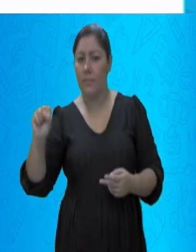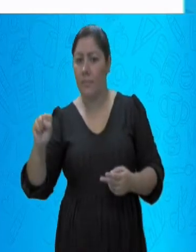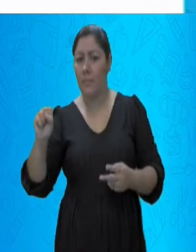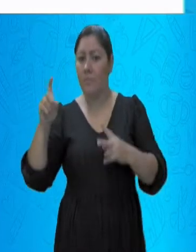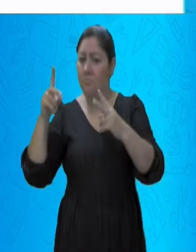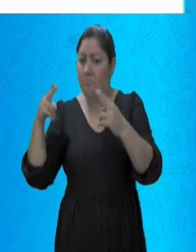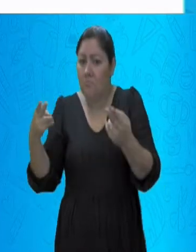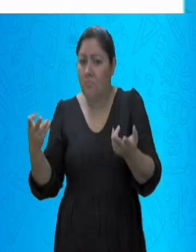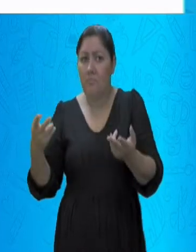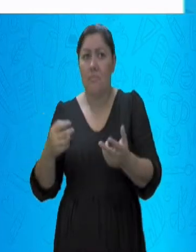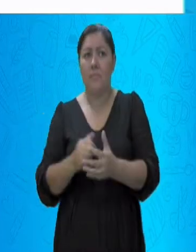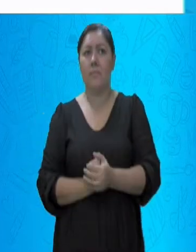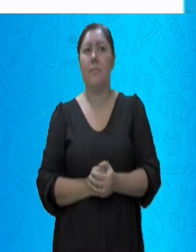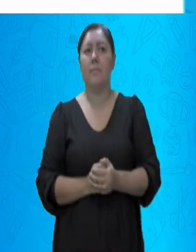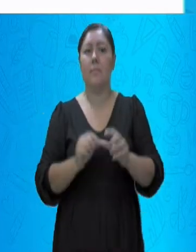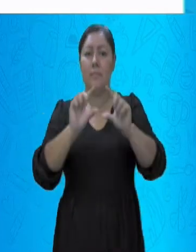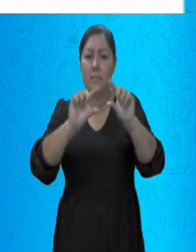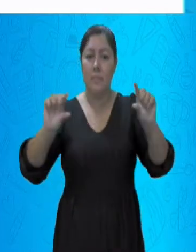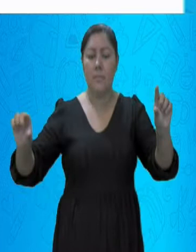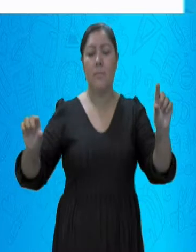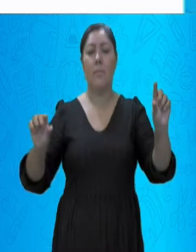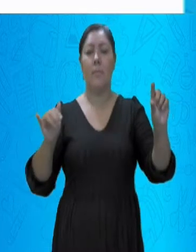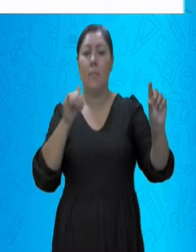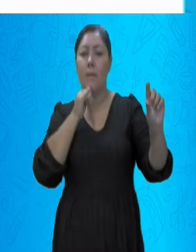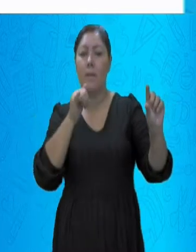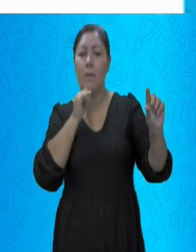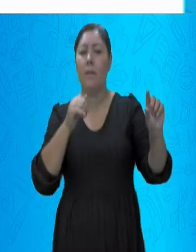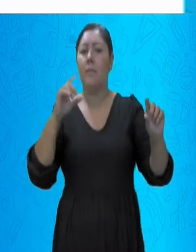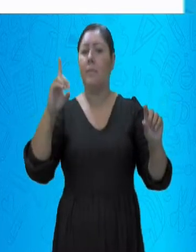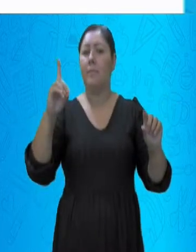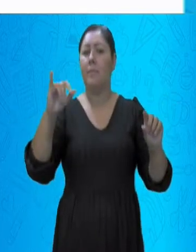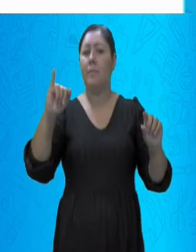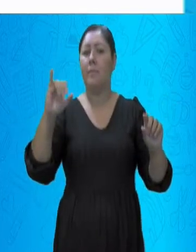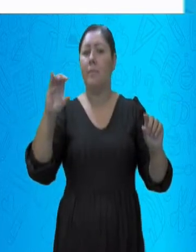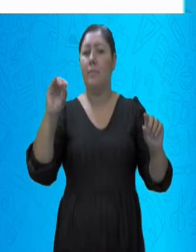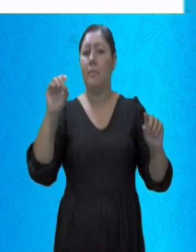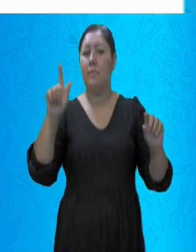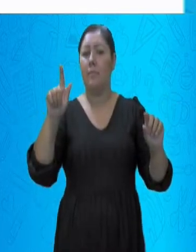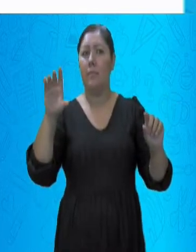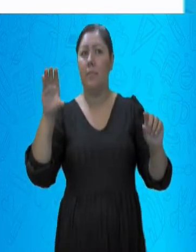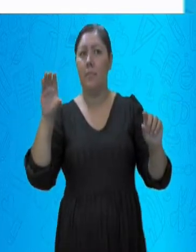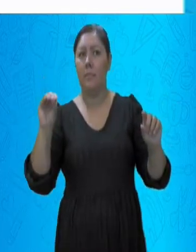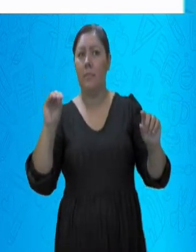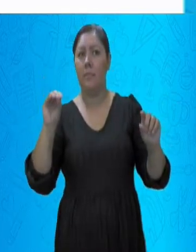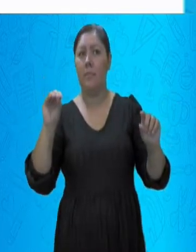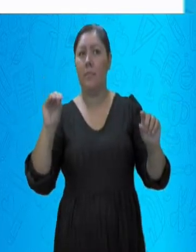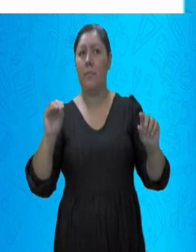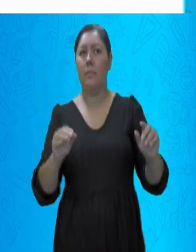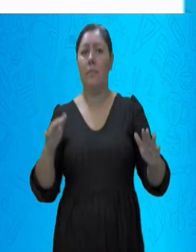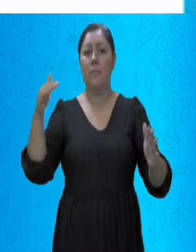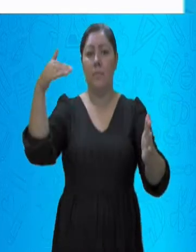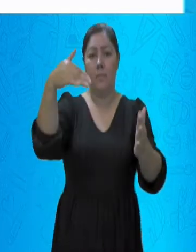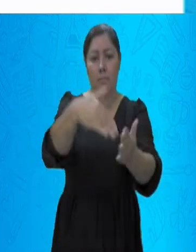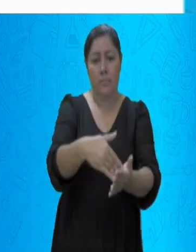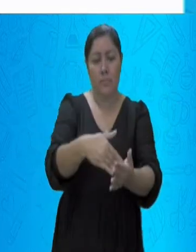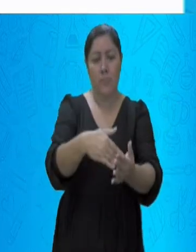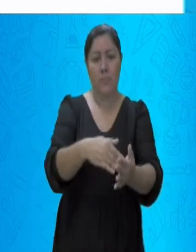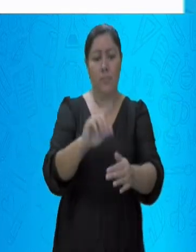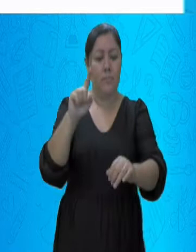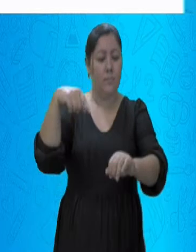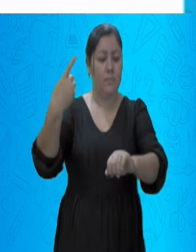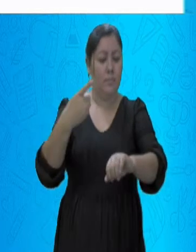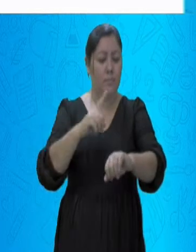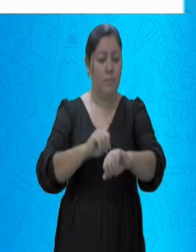as 18, quer dizer que ele chegou depois das 18 horas. Então vamos usar o depois. Diogo